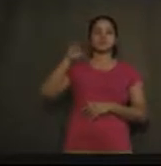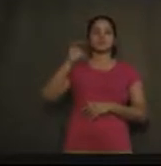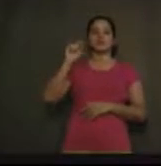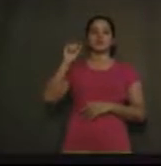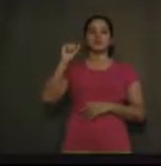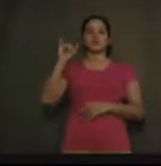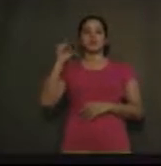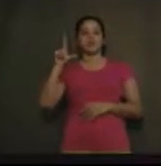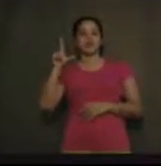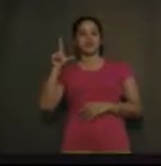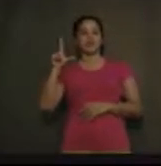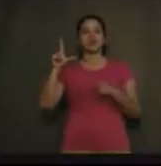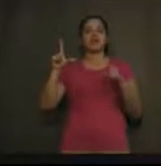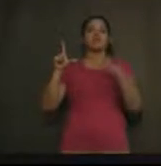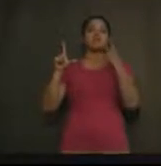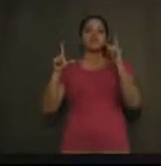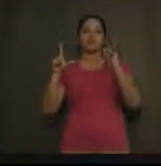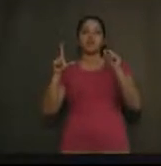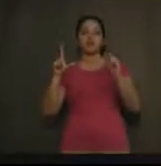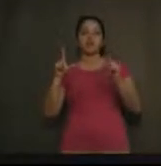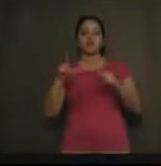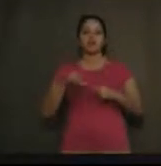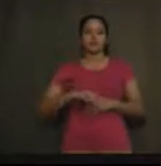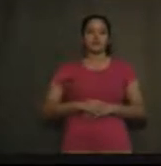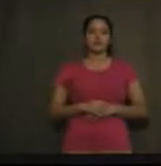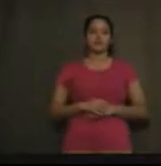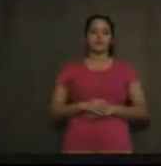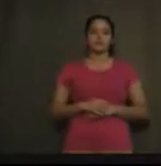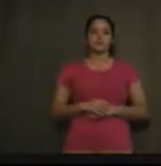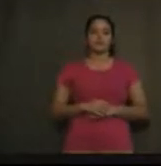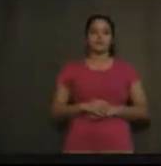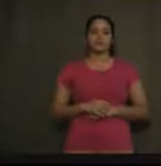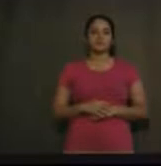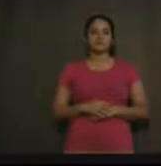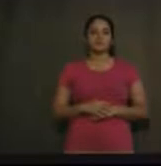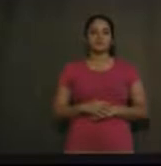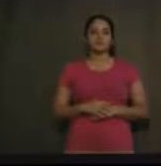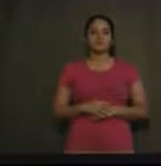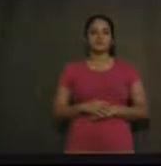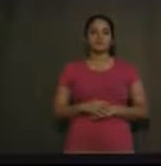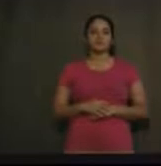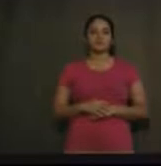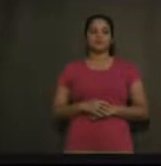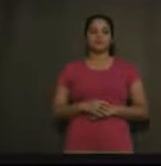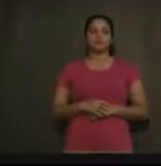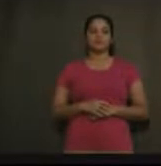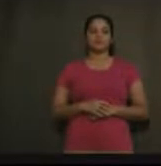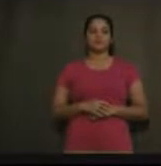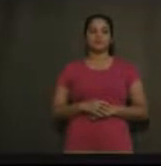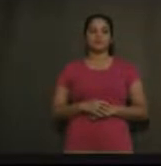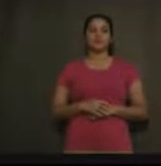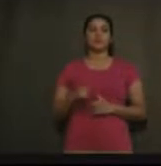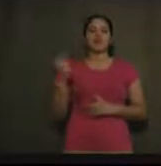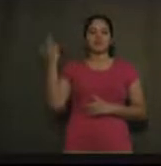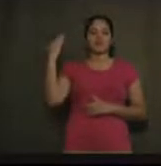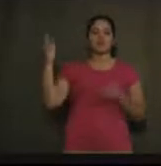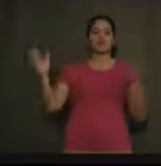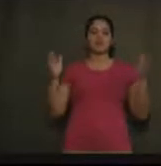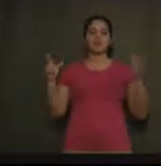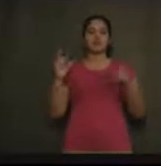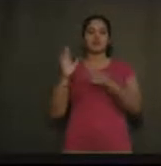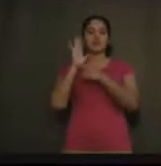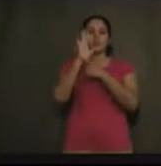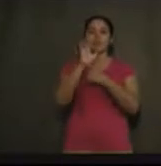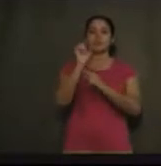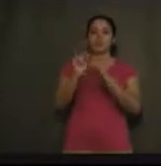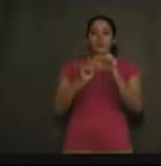é uma figurinha que havia na época uma marca de chocolate Guérin Bouton, que